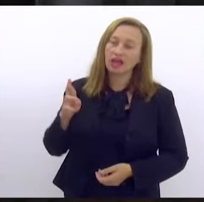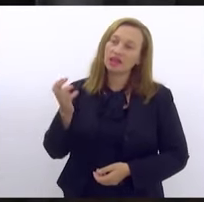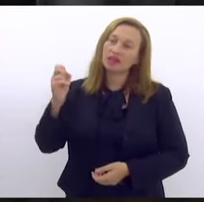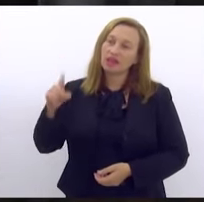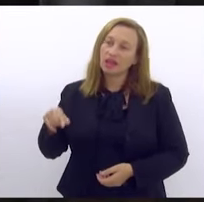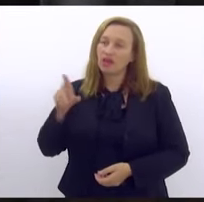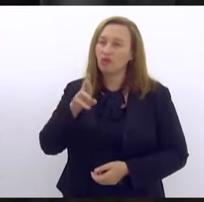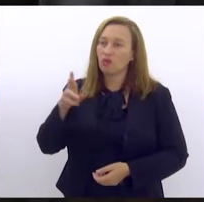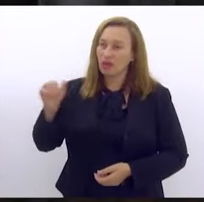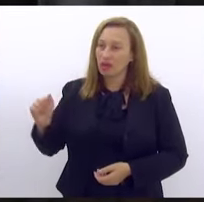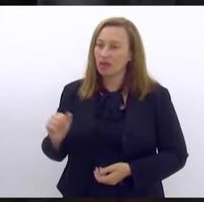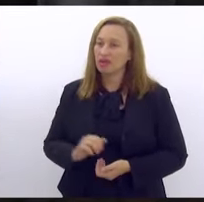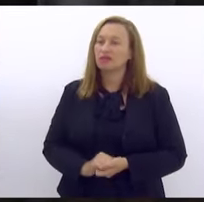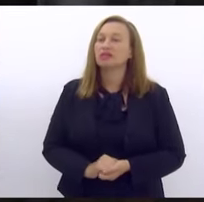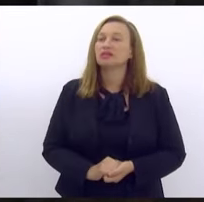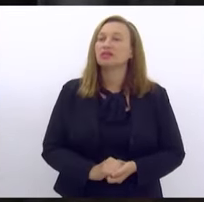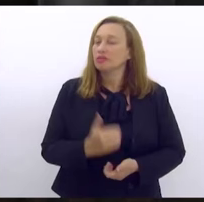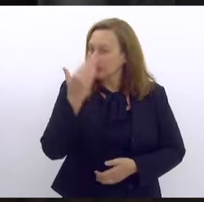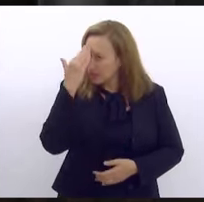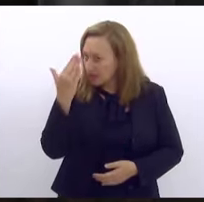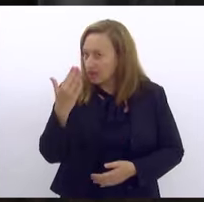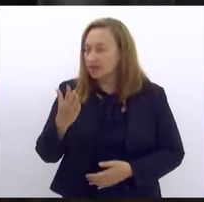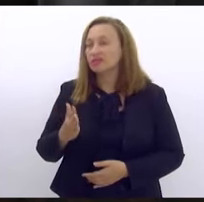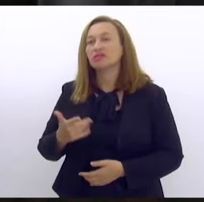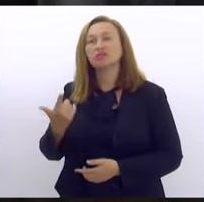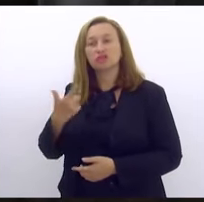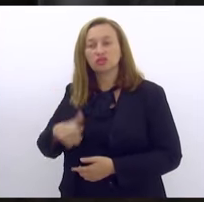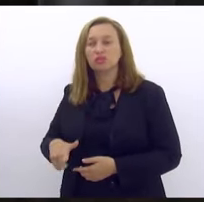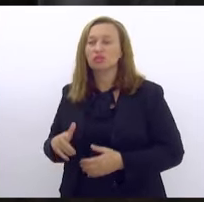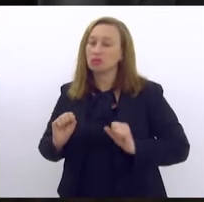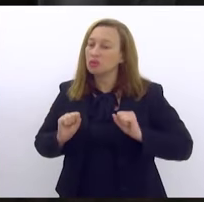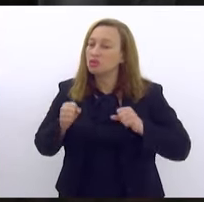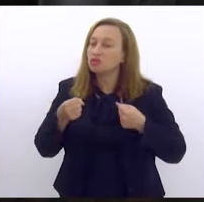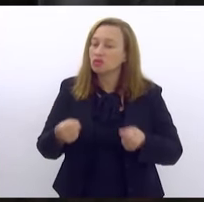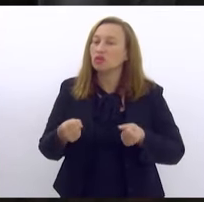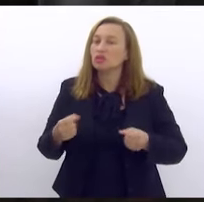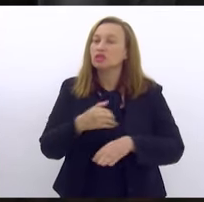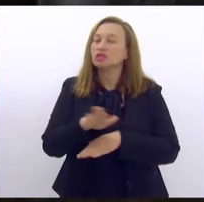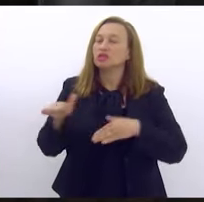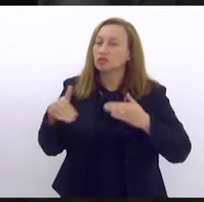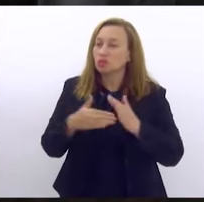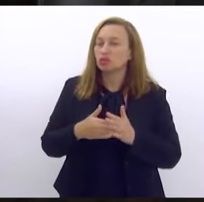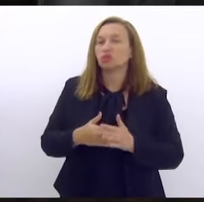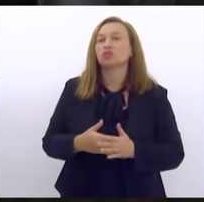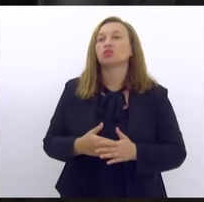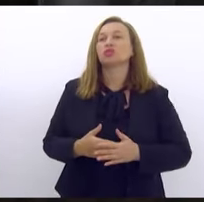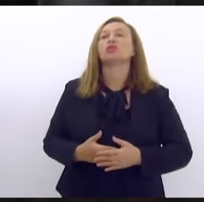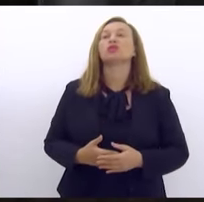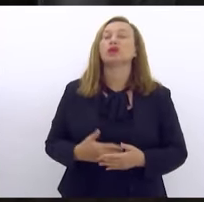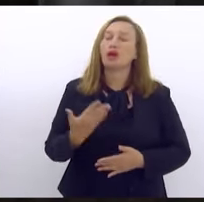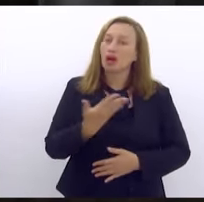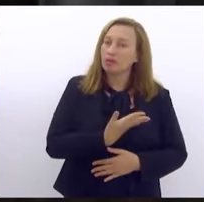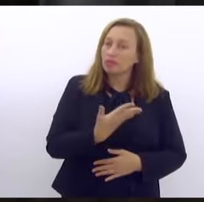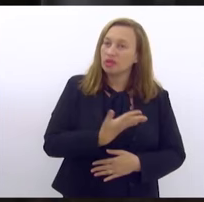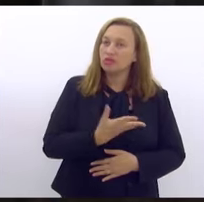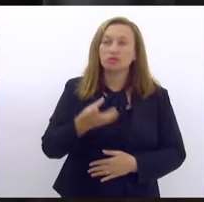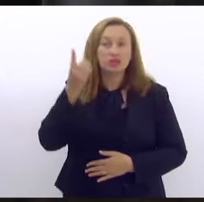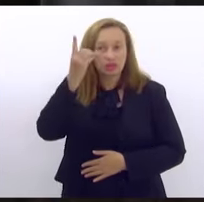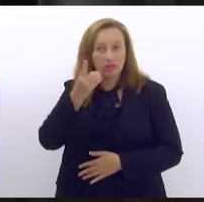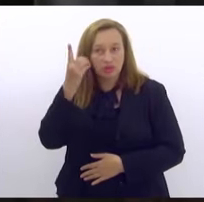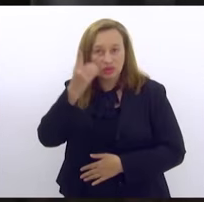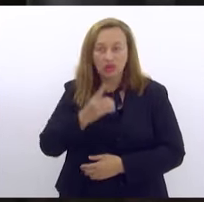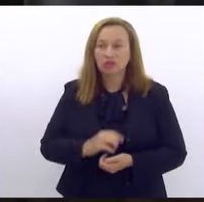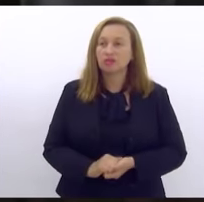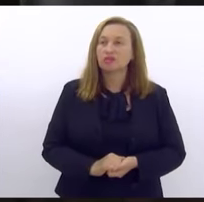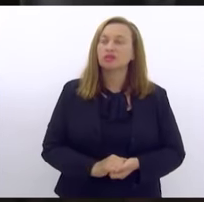belo discurso. Muito obrigado mesmo, em coração, mais uma vez o empenho de todos os nobres colegas deputados. E sustentei